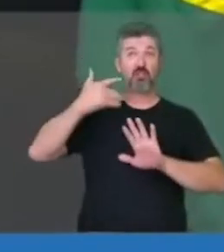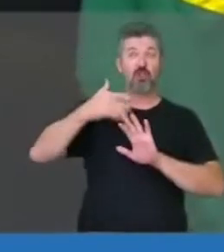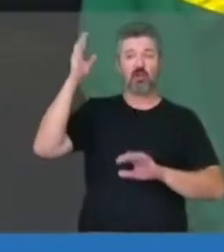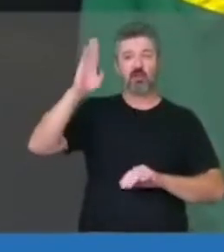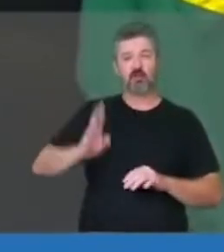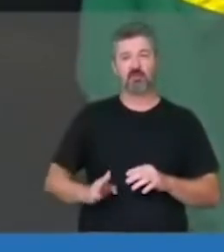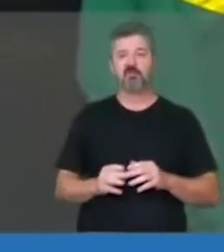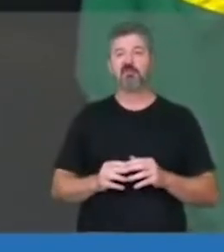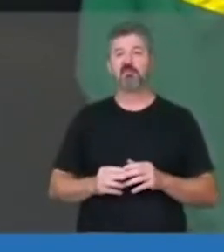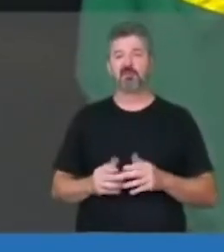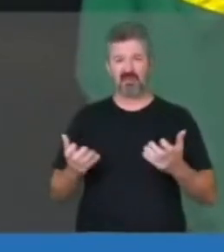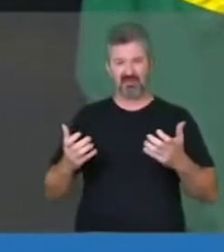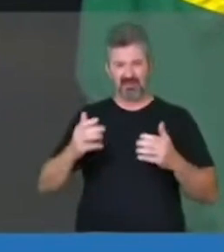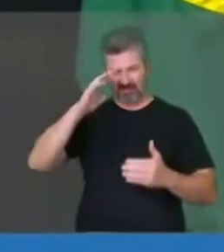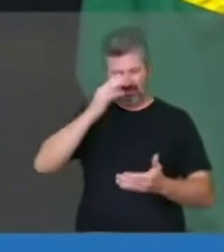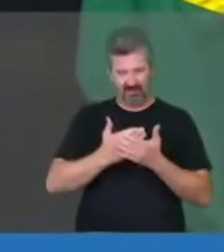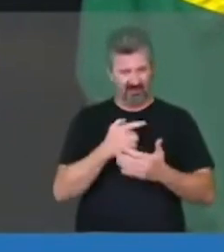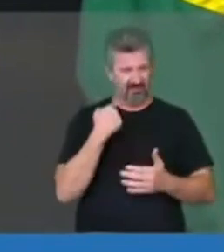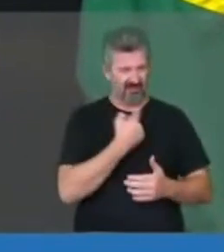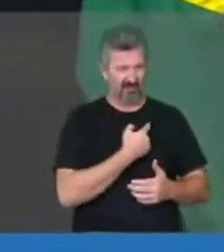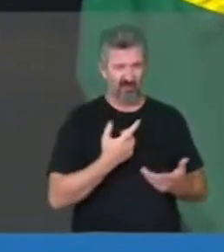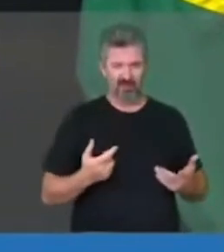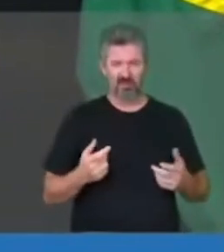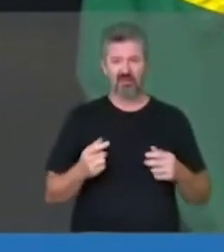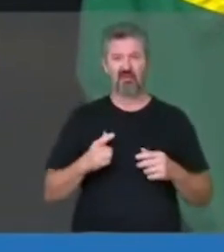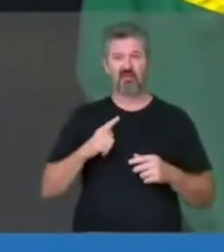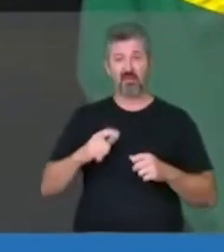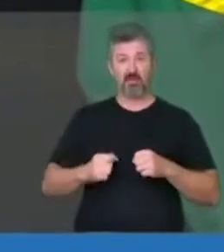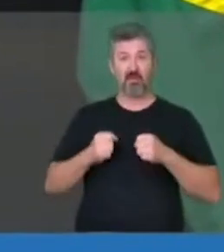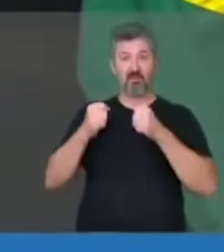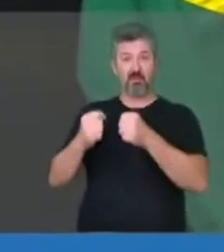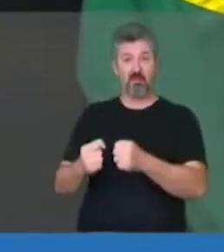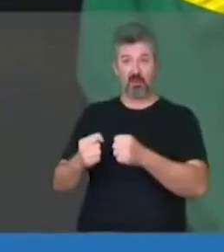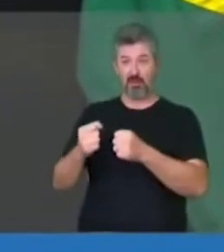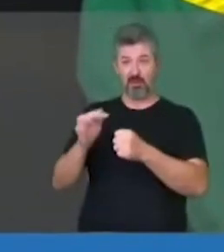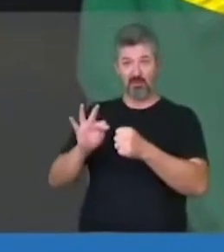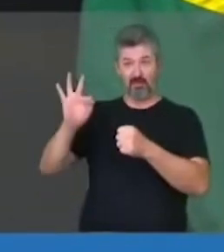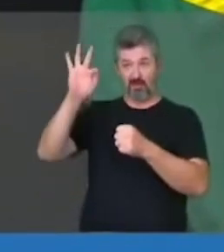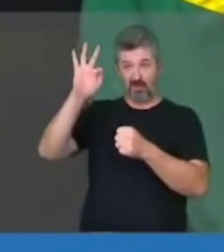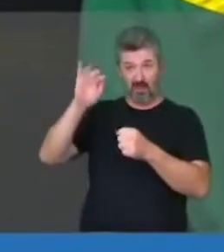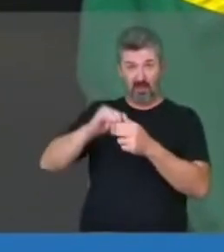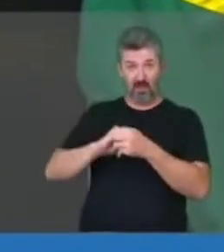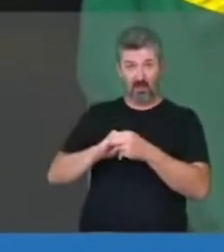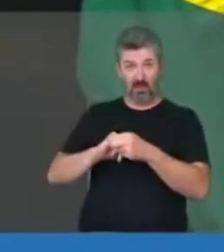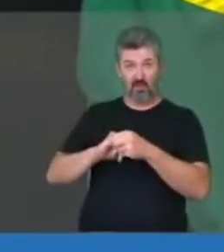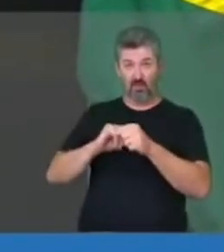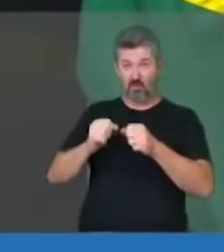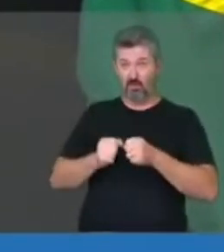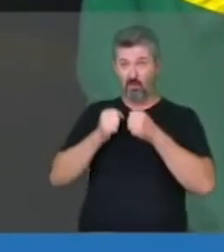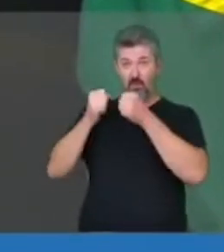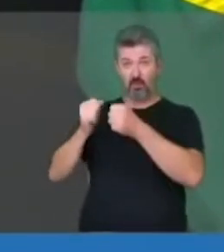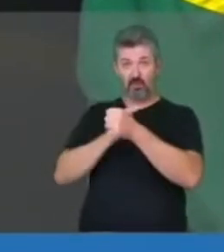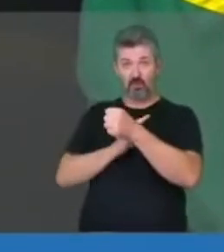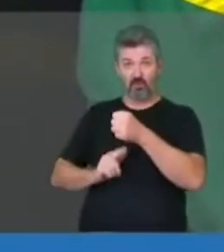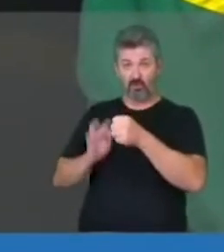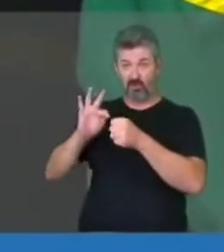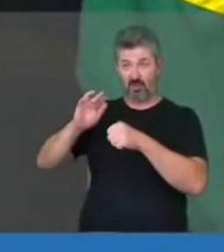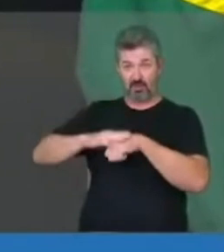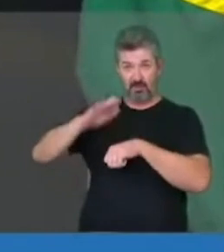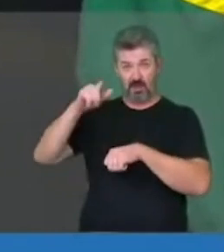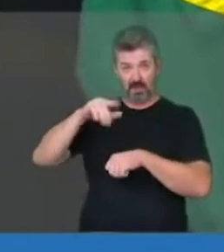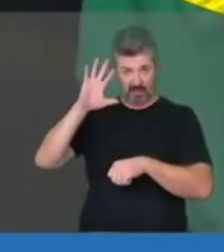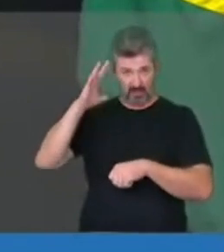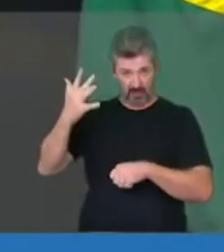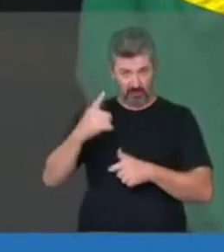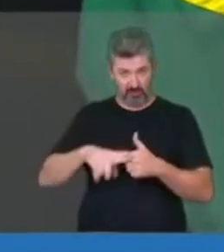país e quer convencer a gente de que dá mais poderes pra união de que dá mais poderes pro governo federal é a